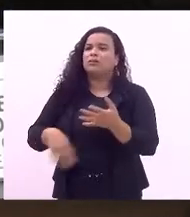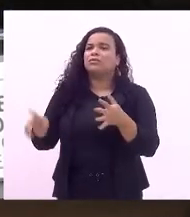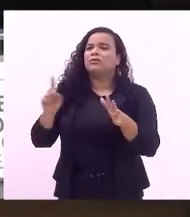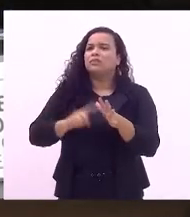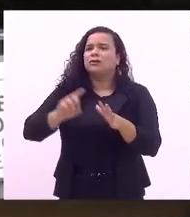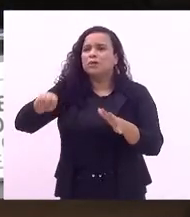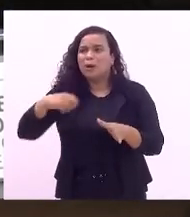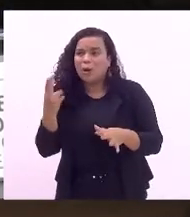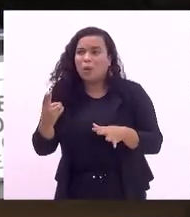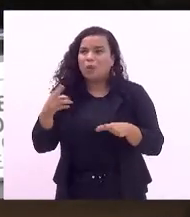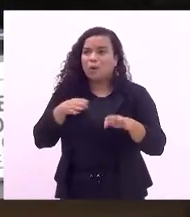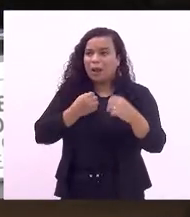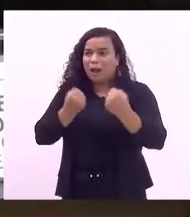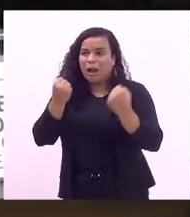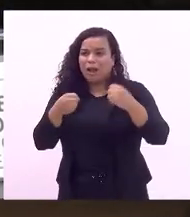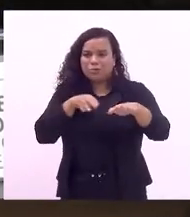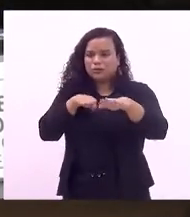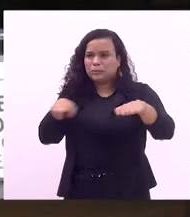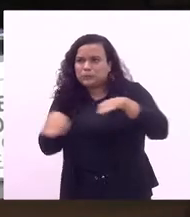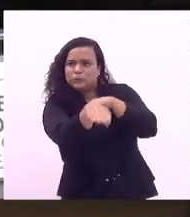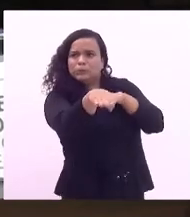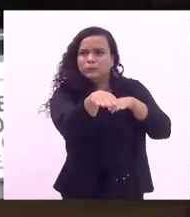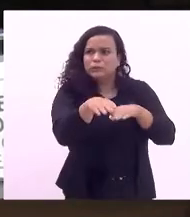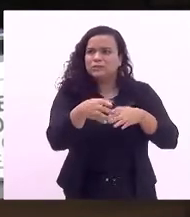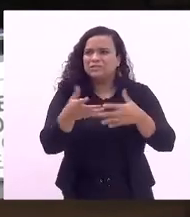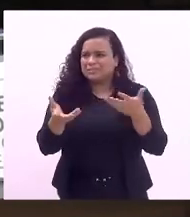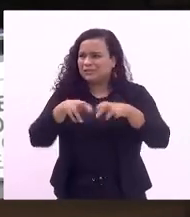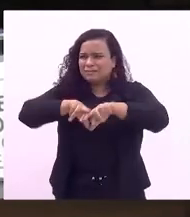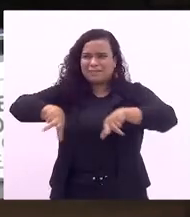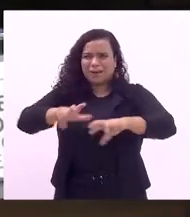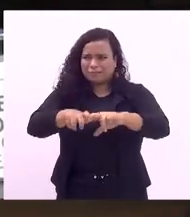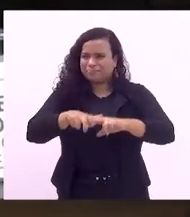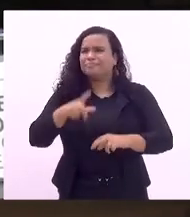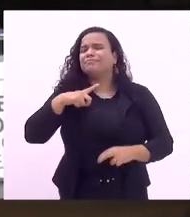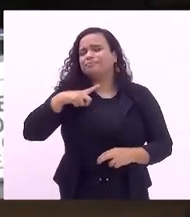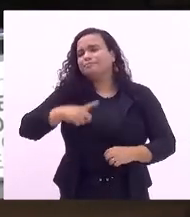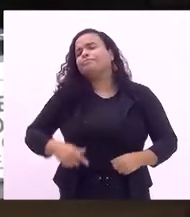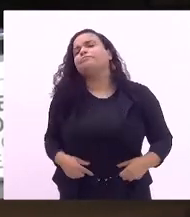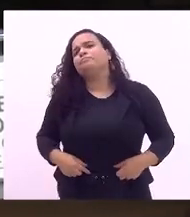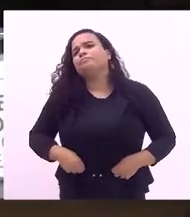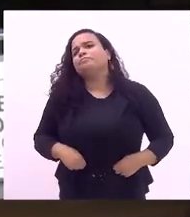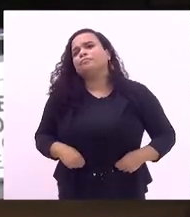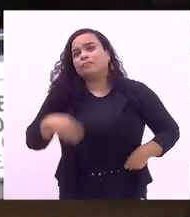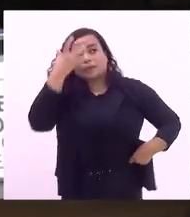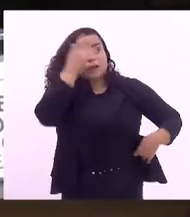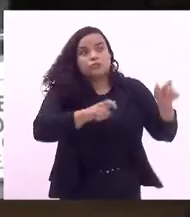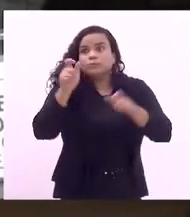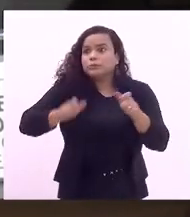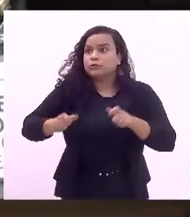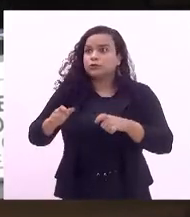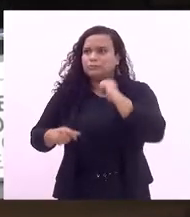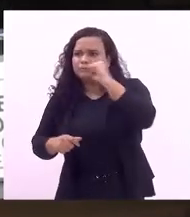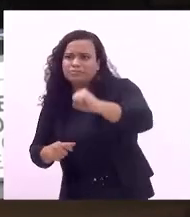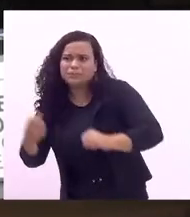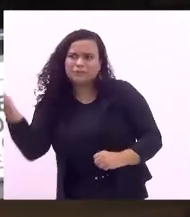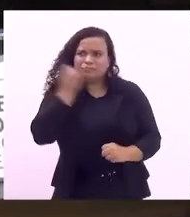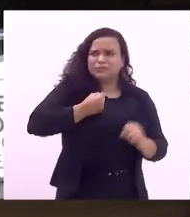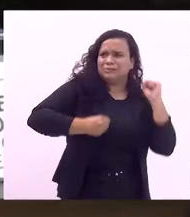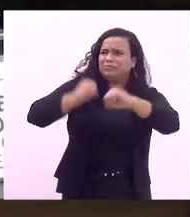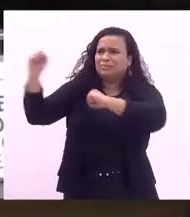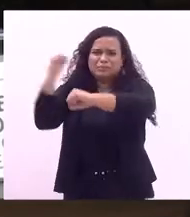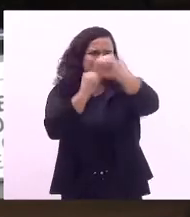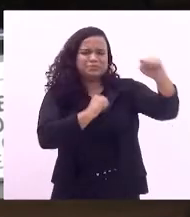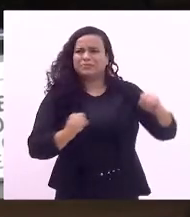Fechada no trânsito seja por n motivos as pessoas estão se matando é uma maneira de